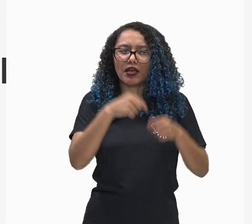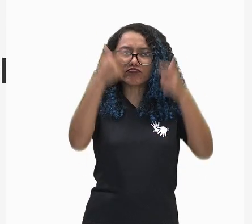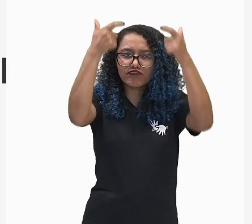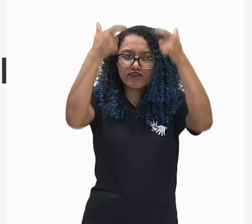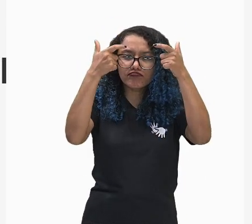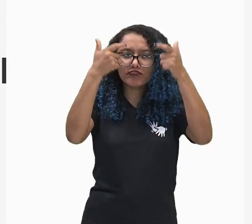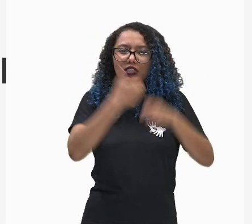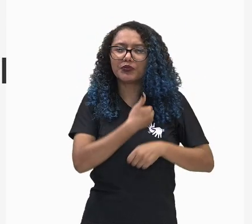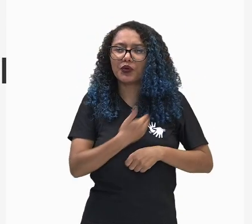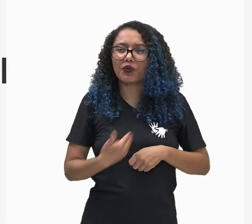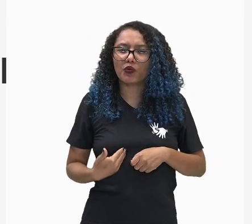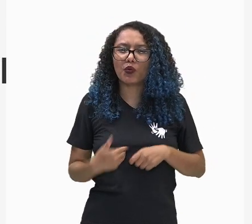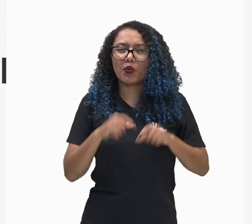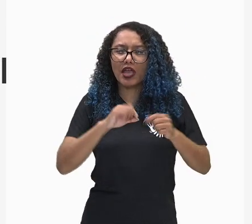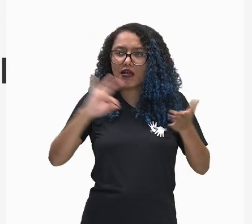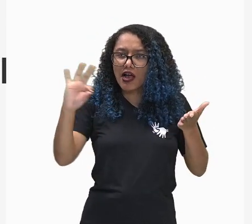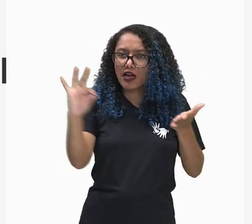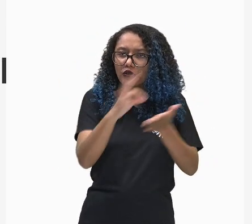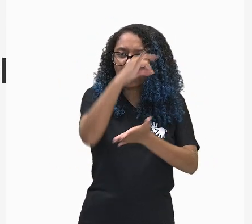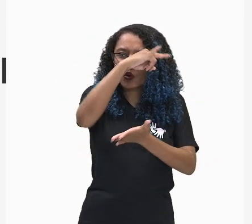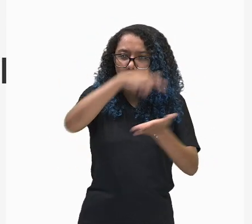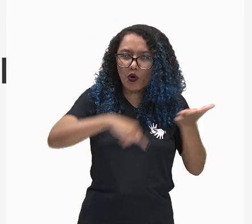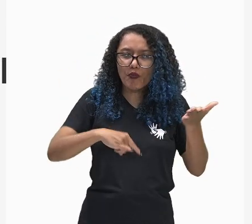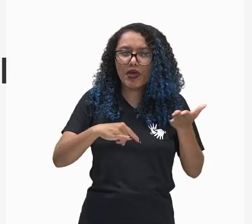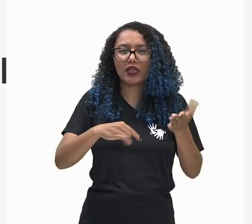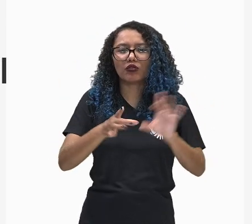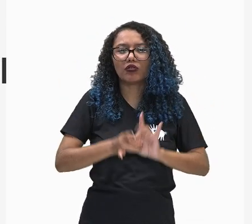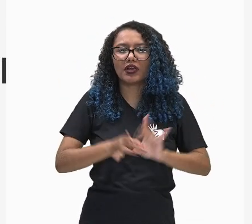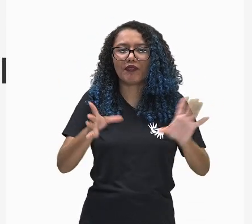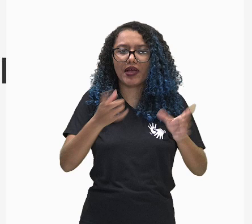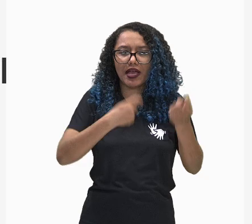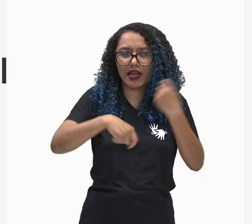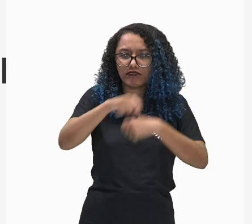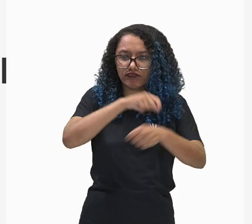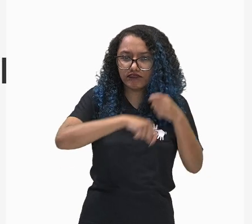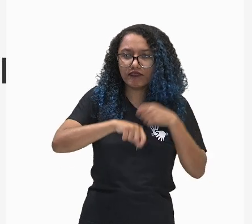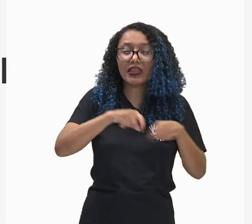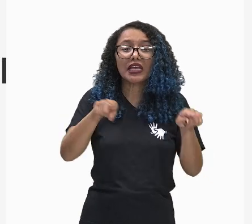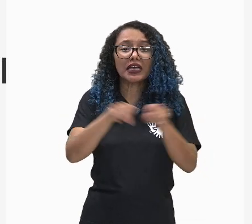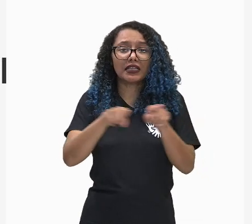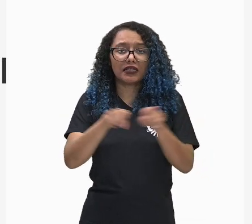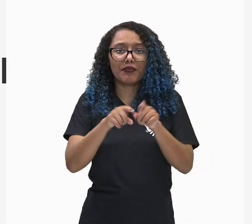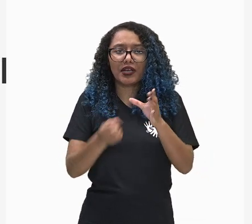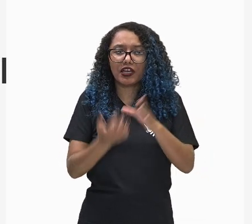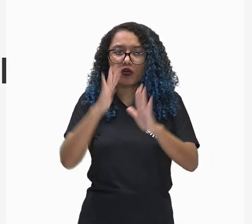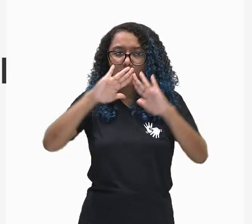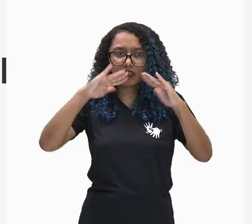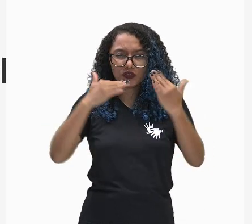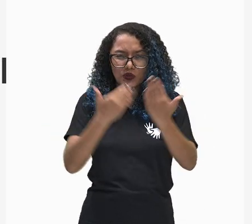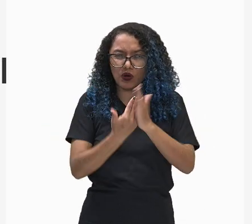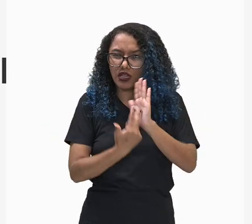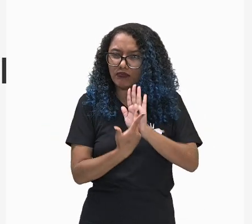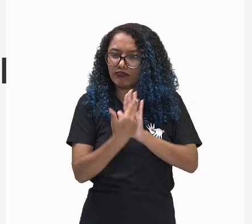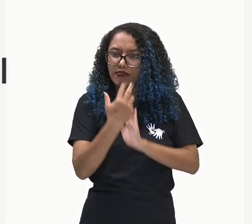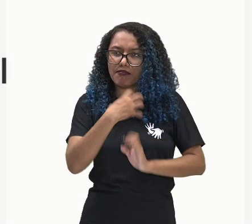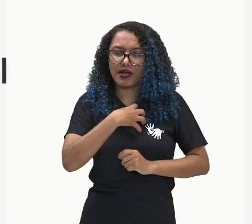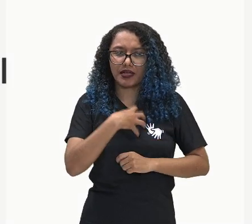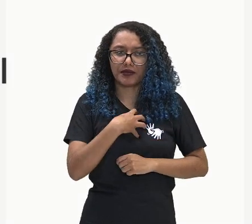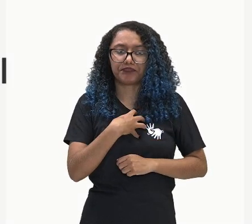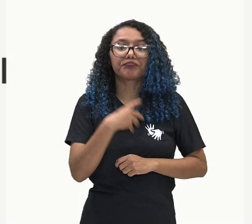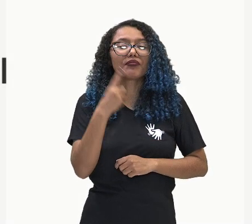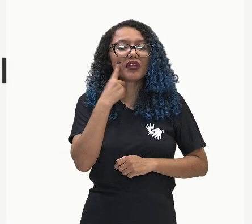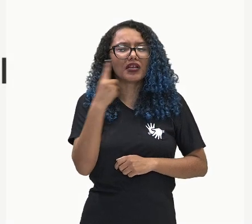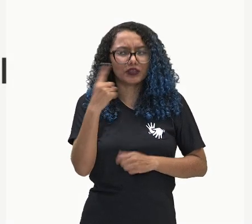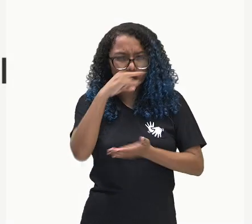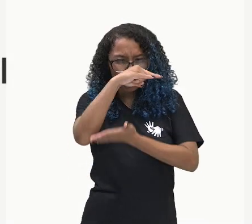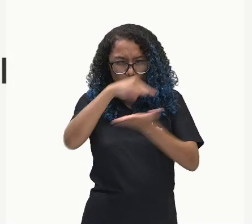Amigas e criou a Escola de Cirurgia da Bahia, tá, gente? Vamos pegar esse ato interessante